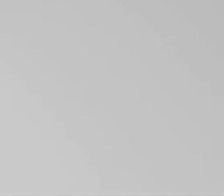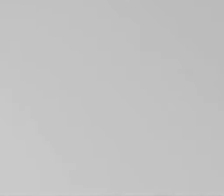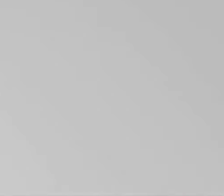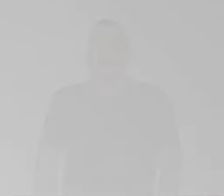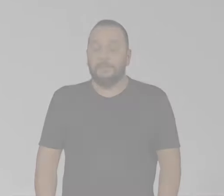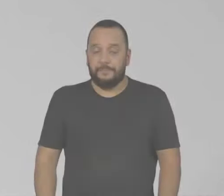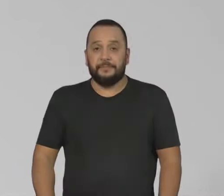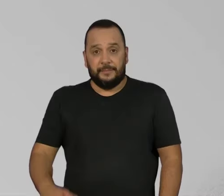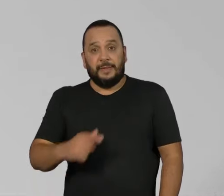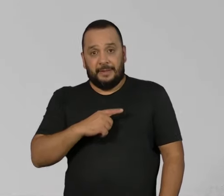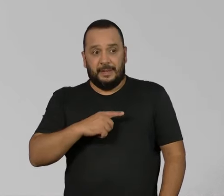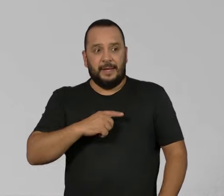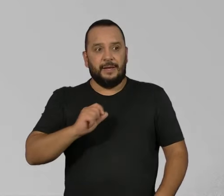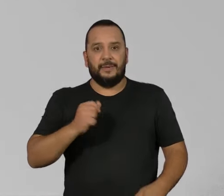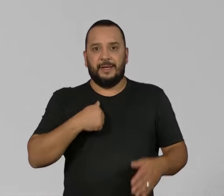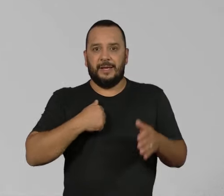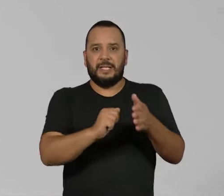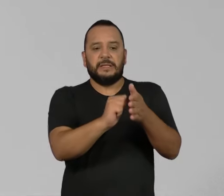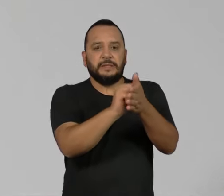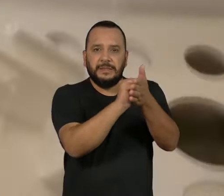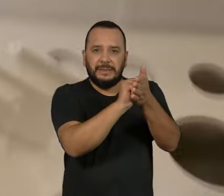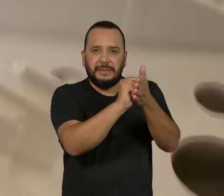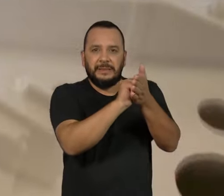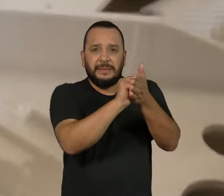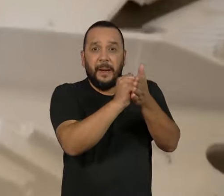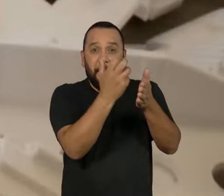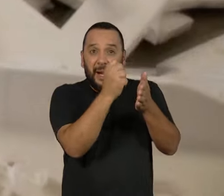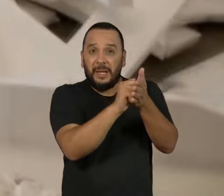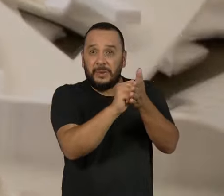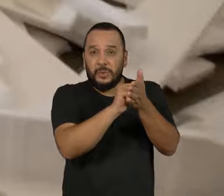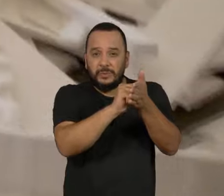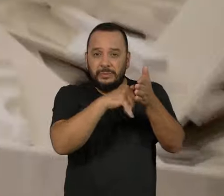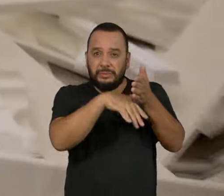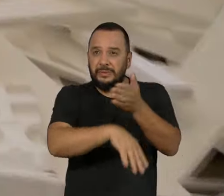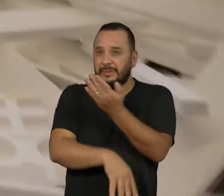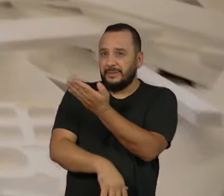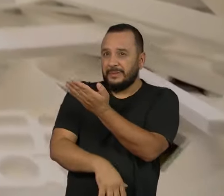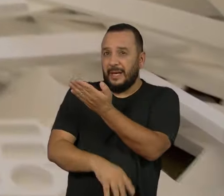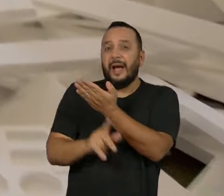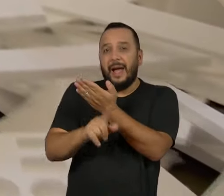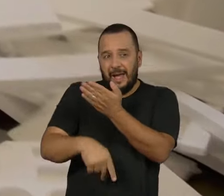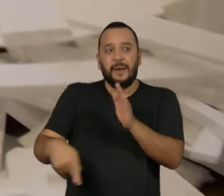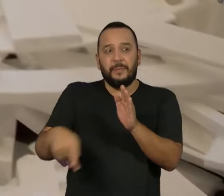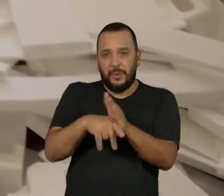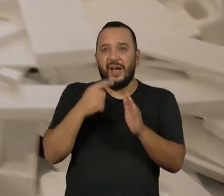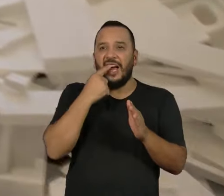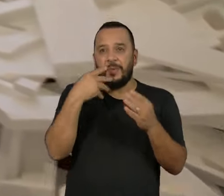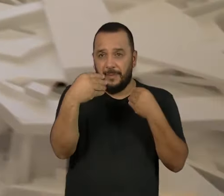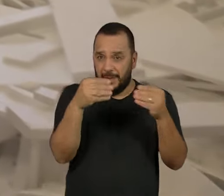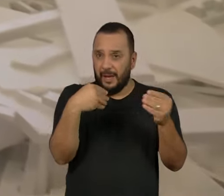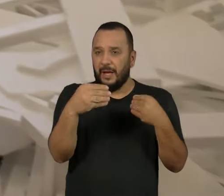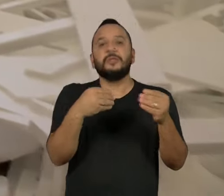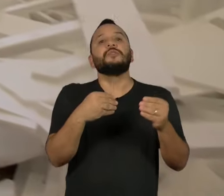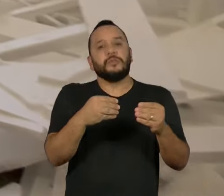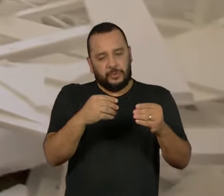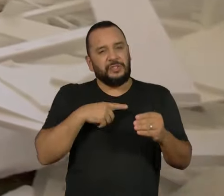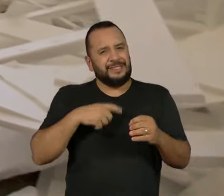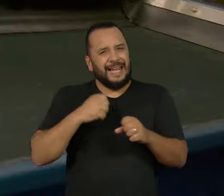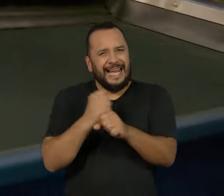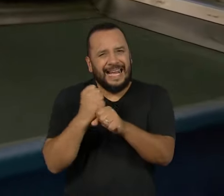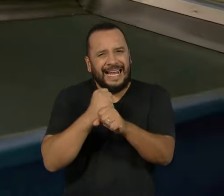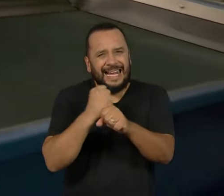O isopor é um derivado do plástico, por isso não é biodegradável. Permanece por séculos no meio